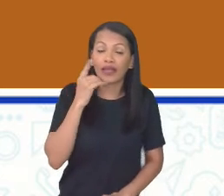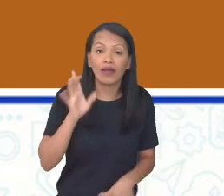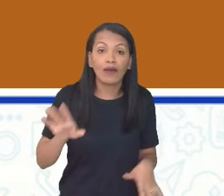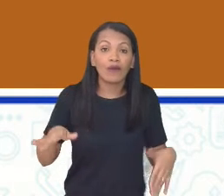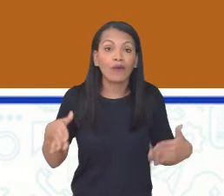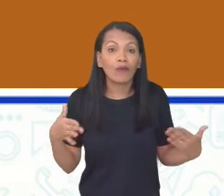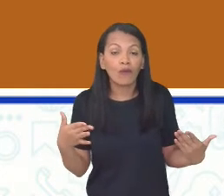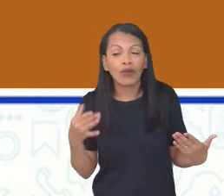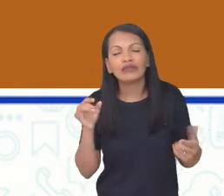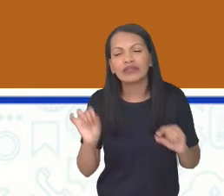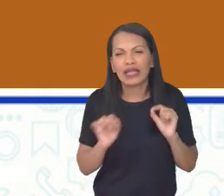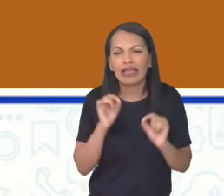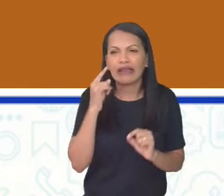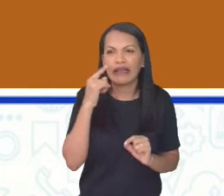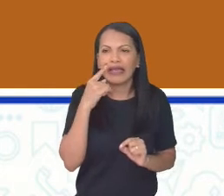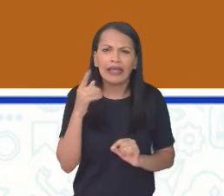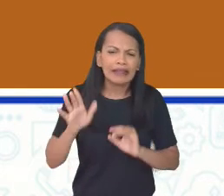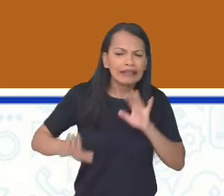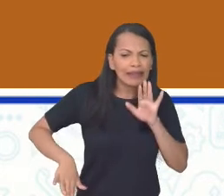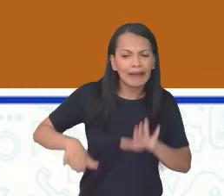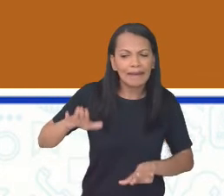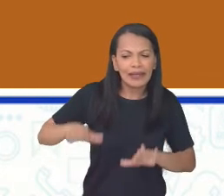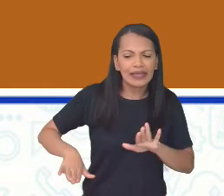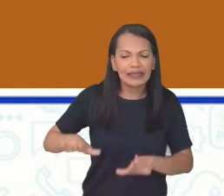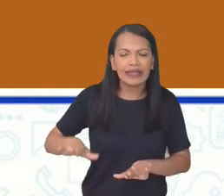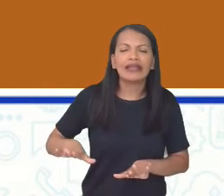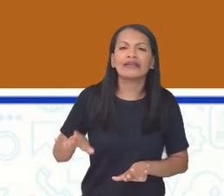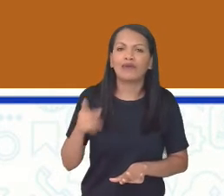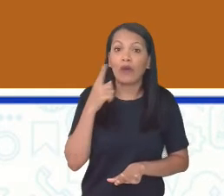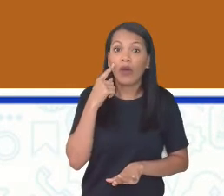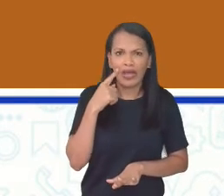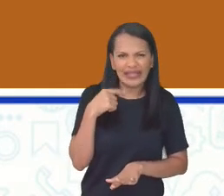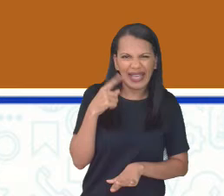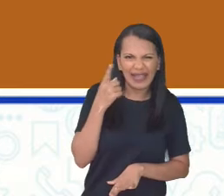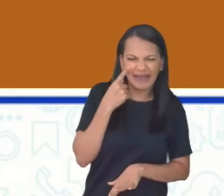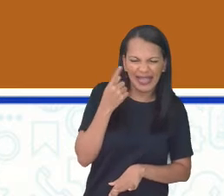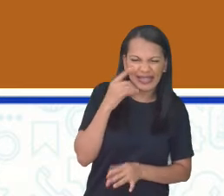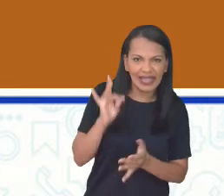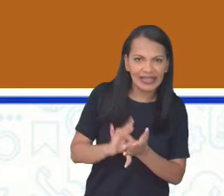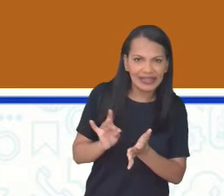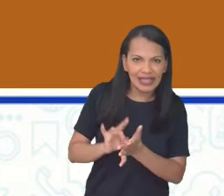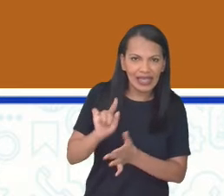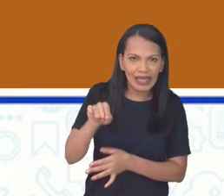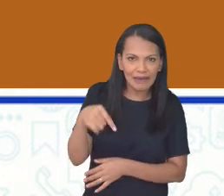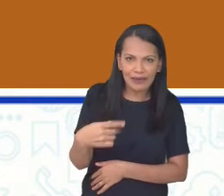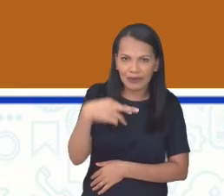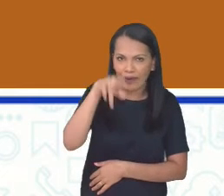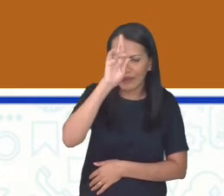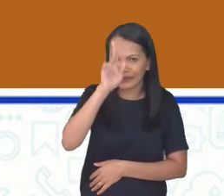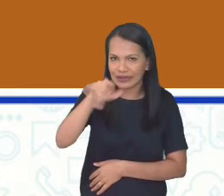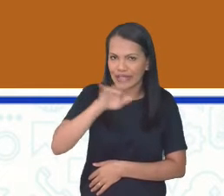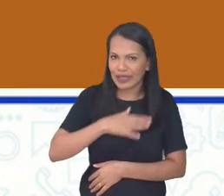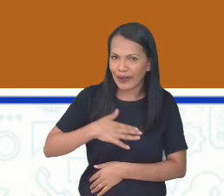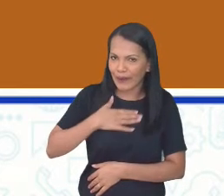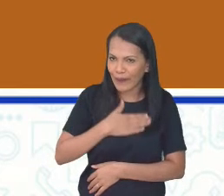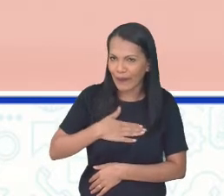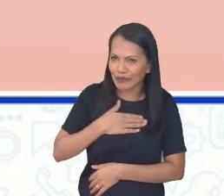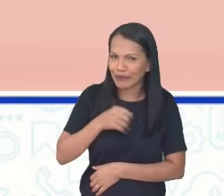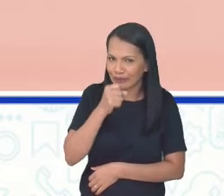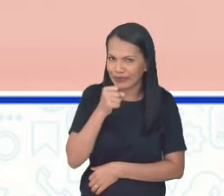sol pega, não é? Como é bom depois do almoço aquele sorvete. Eu sei que vocês gostam, porque eu